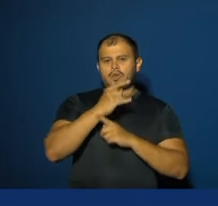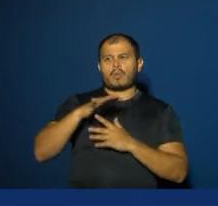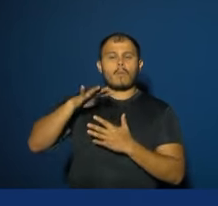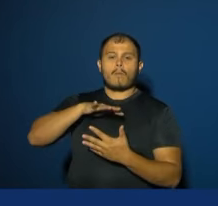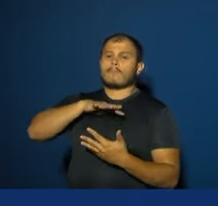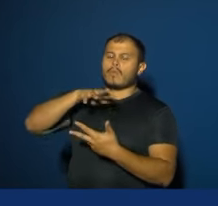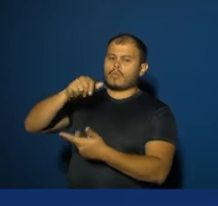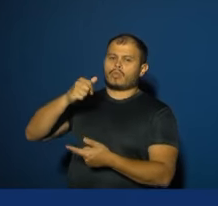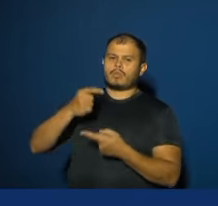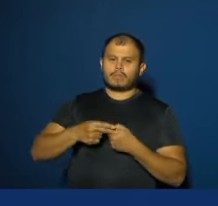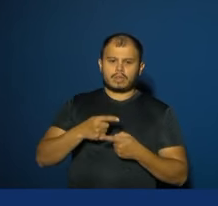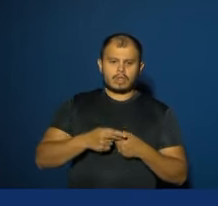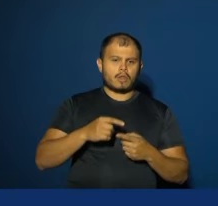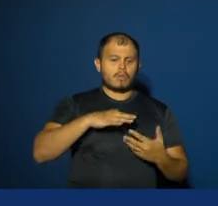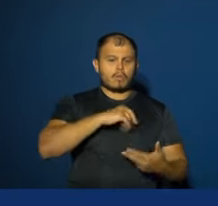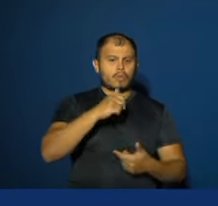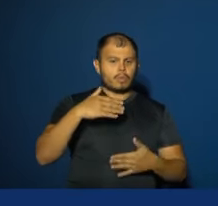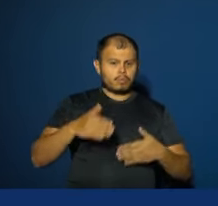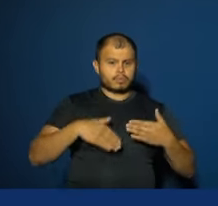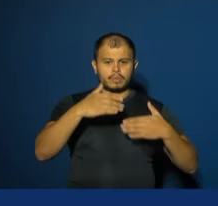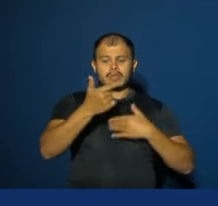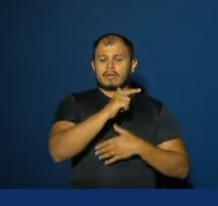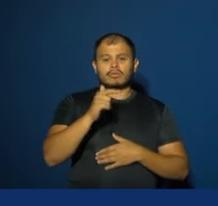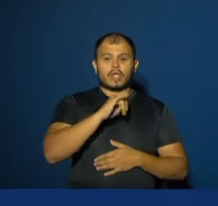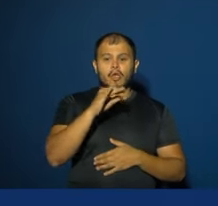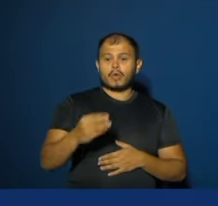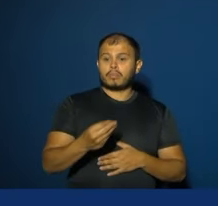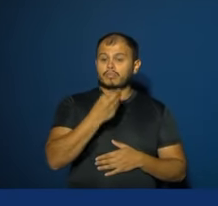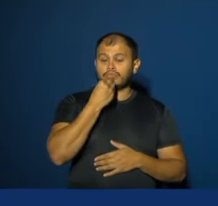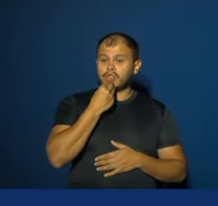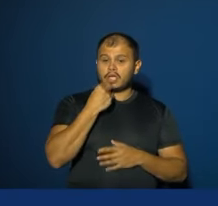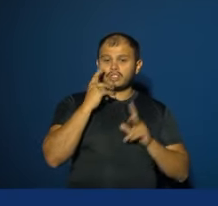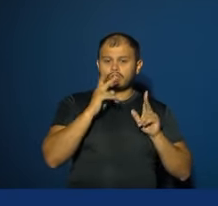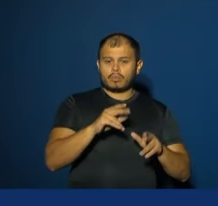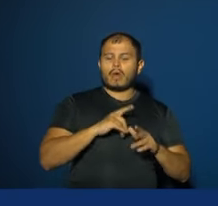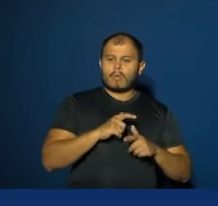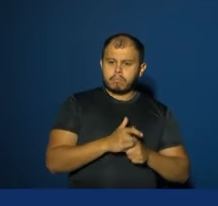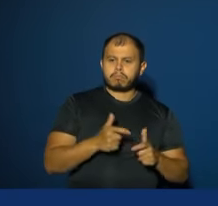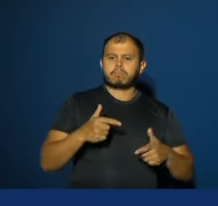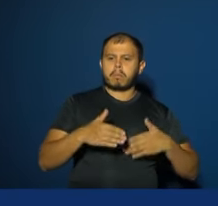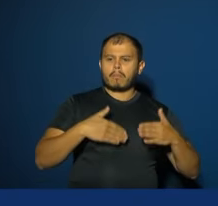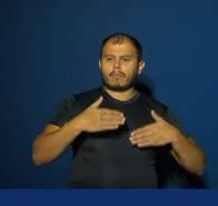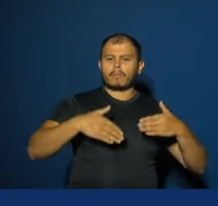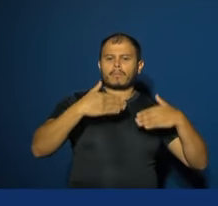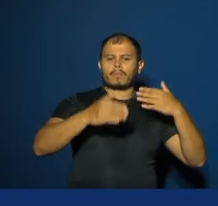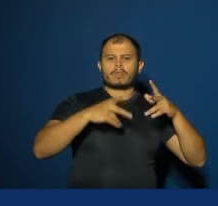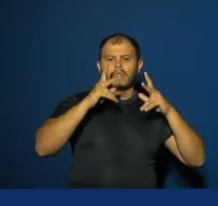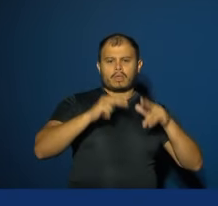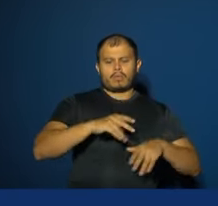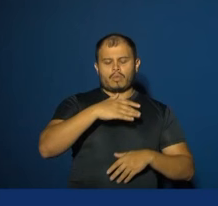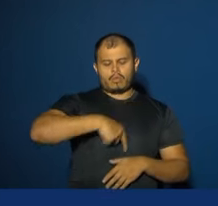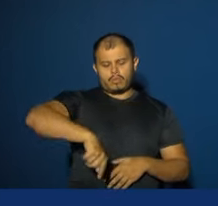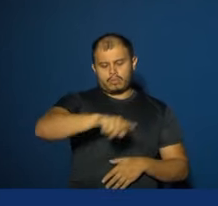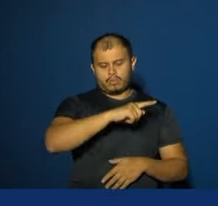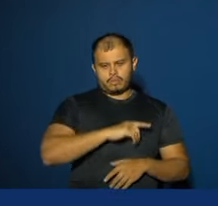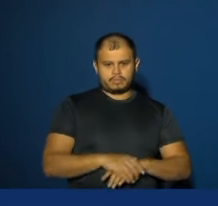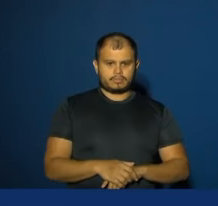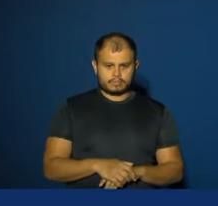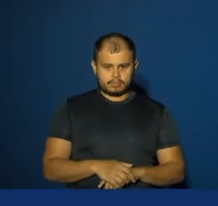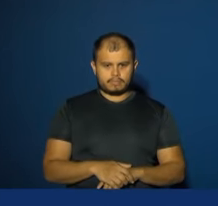mundo mais desenvolvido não tem as mesmas oportunidades no mercado tão crescente quanto o